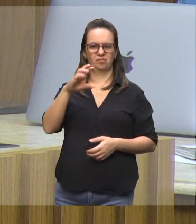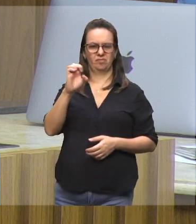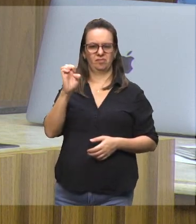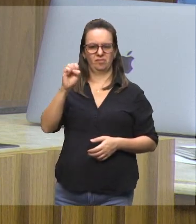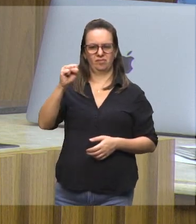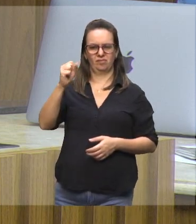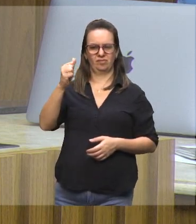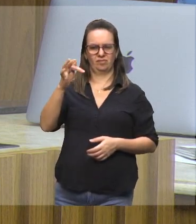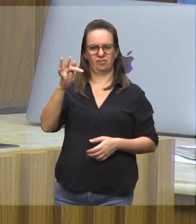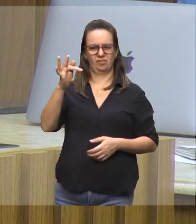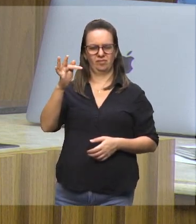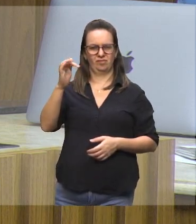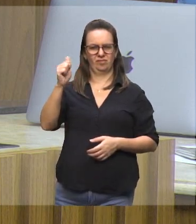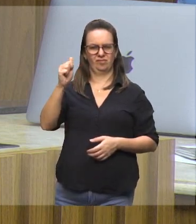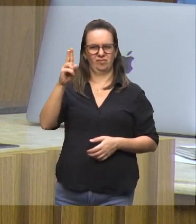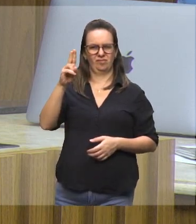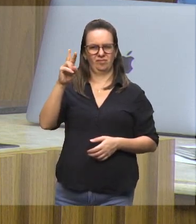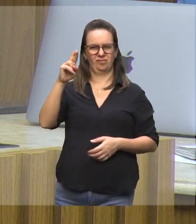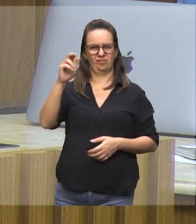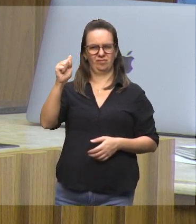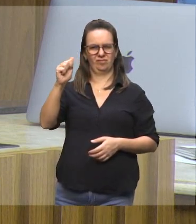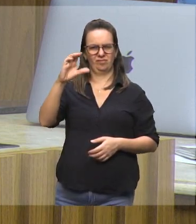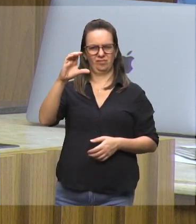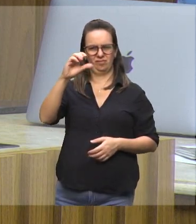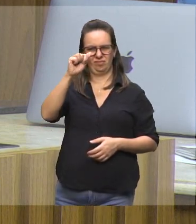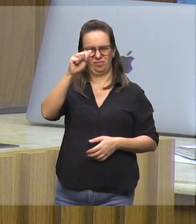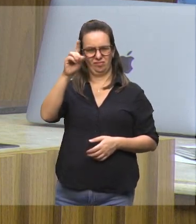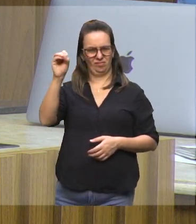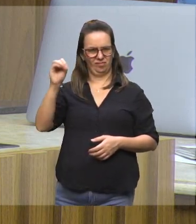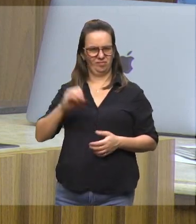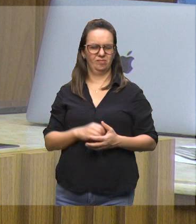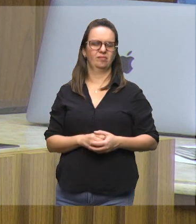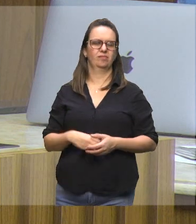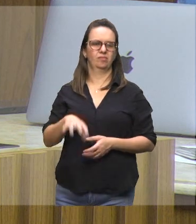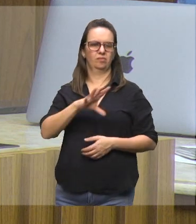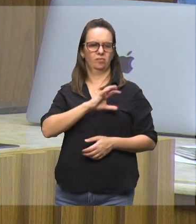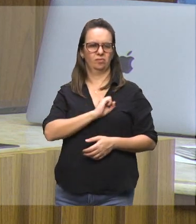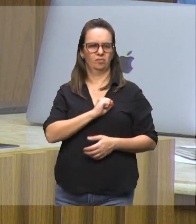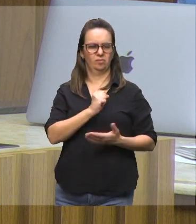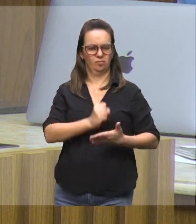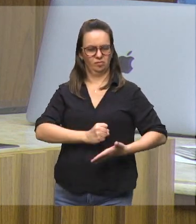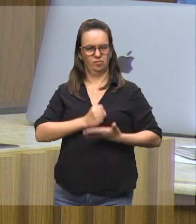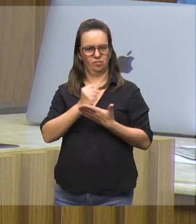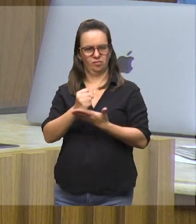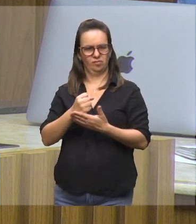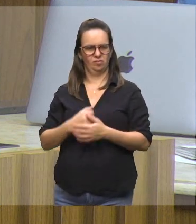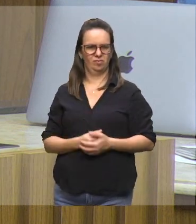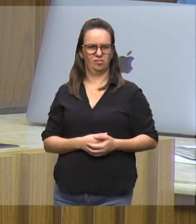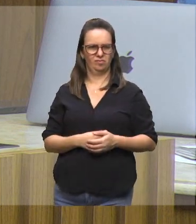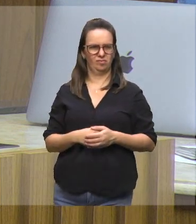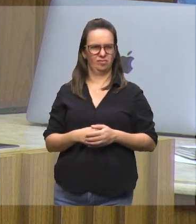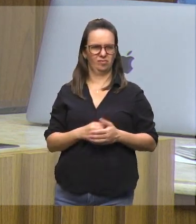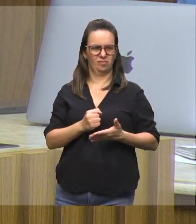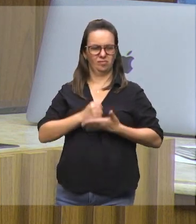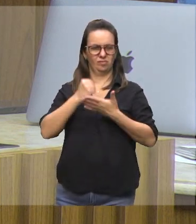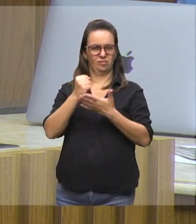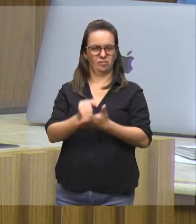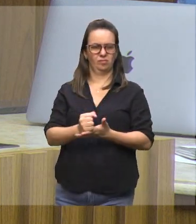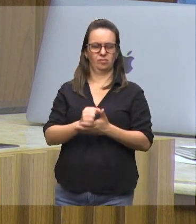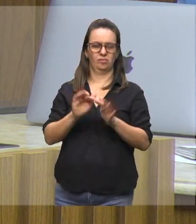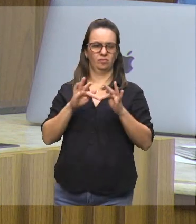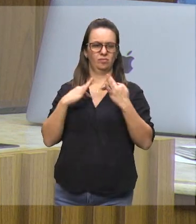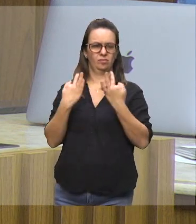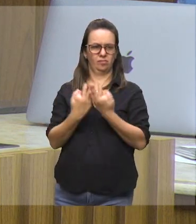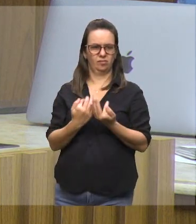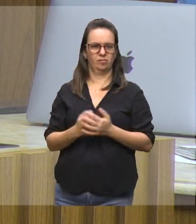trabalho, temos o Amor Exigente, que faz um trabalho junto às famílias do dependente químico, e temos também o Grupo de Apoio Vida Nova Cruz